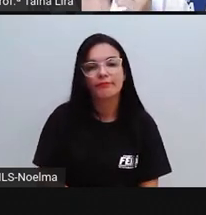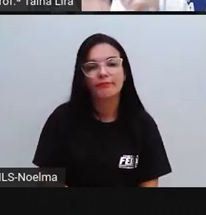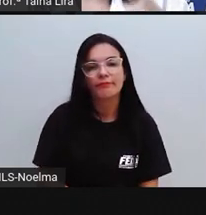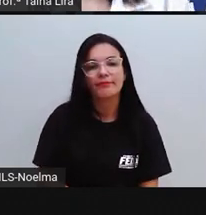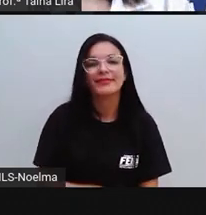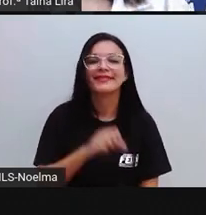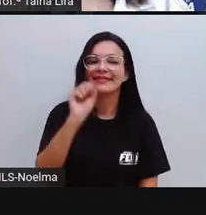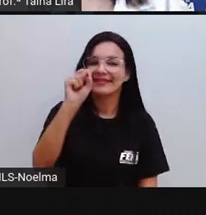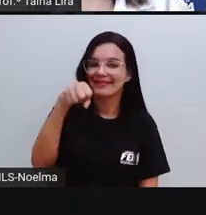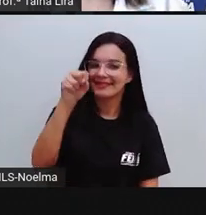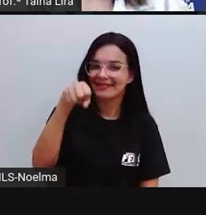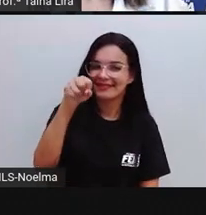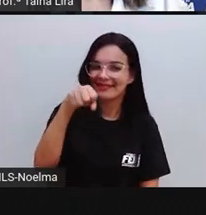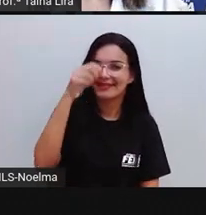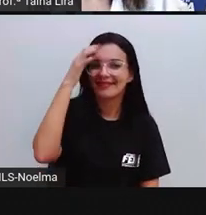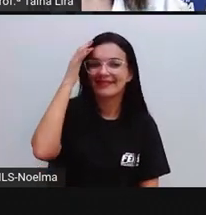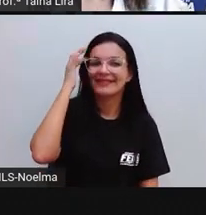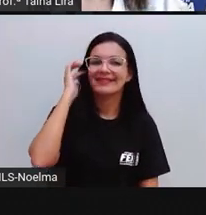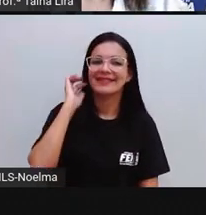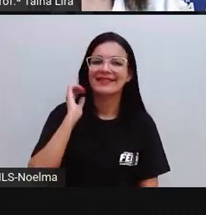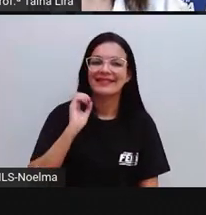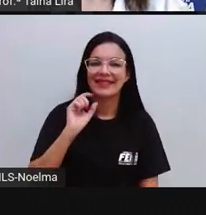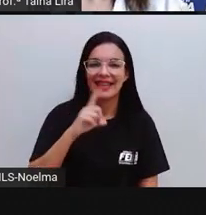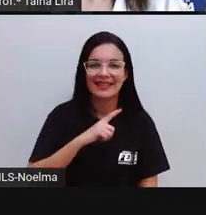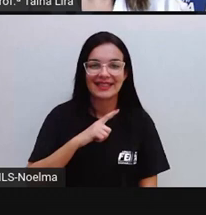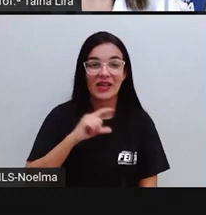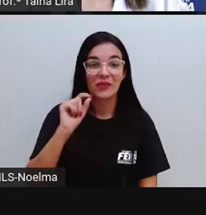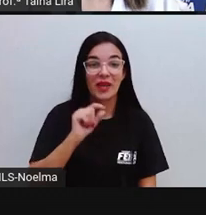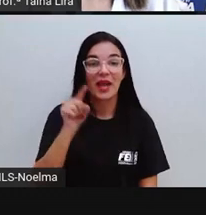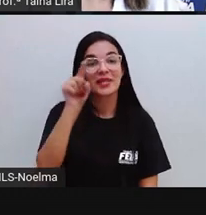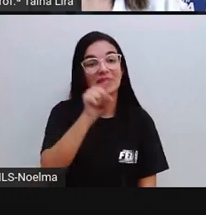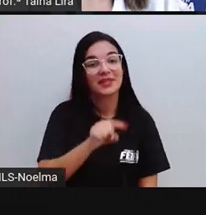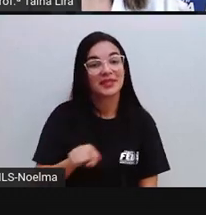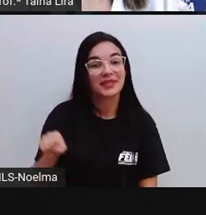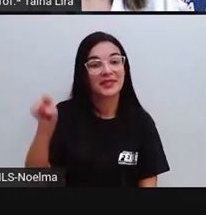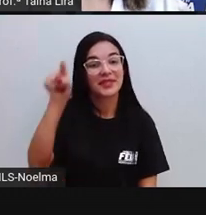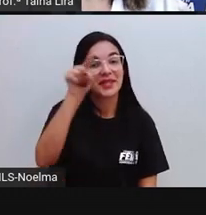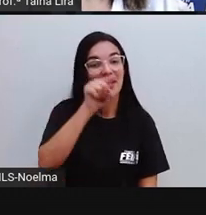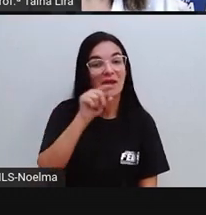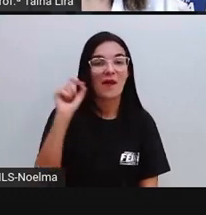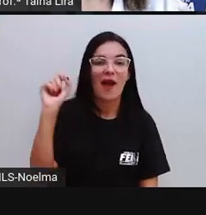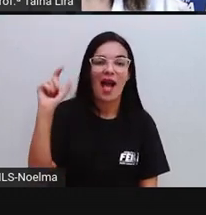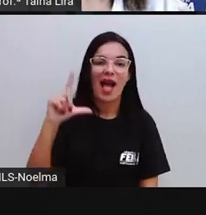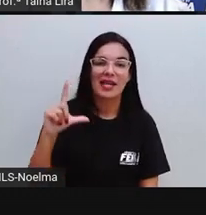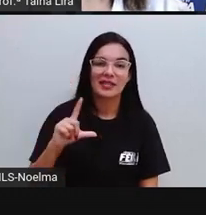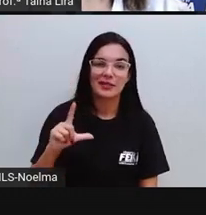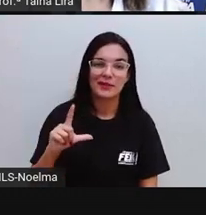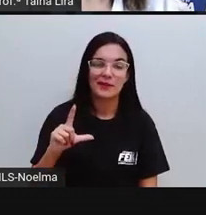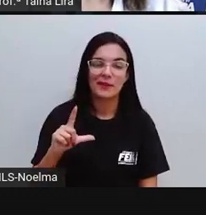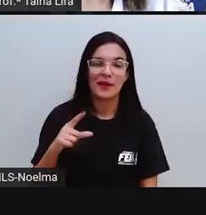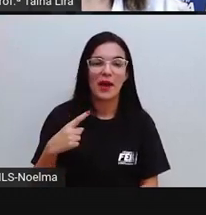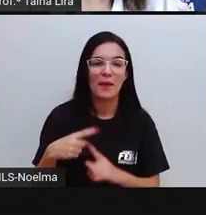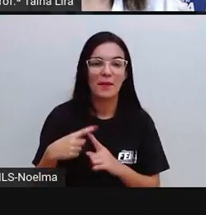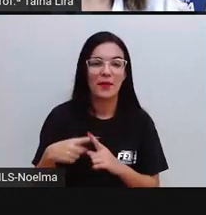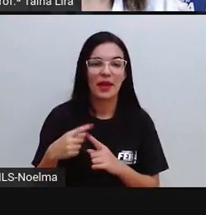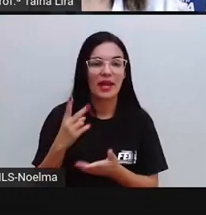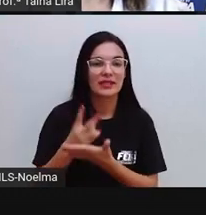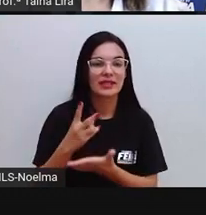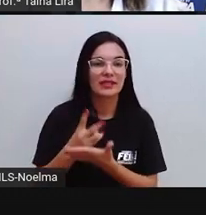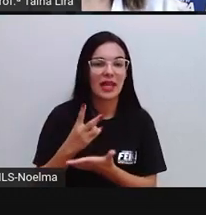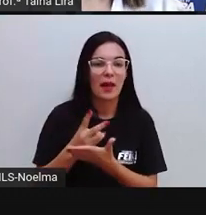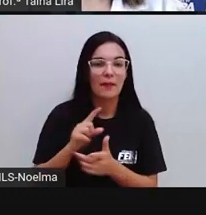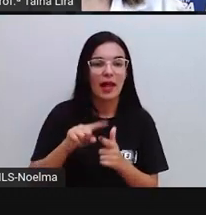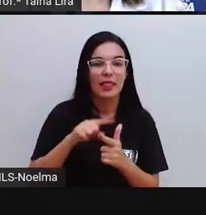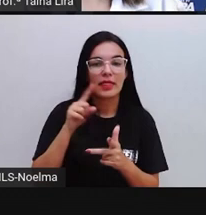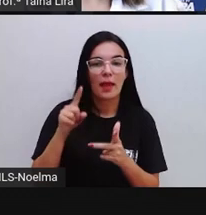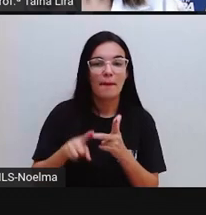Ah, muito bem, ó. É o nosso círculo azul, tá? Porque, olha lá, sempre depois do triângulo eu tenho